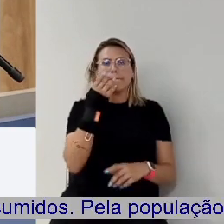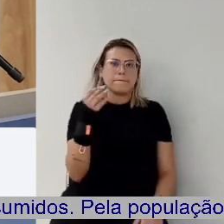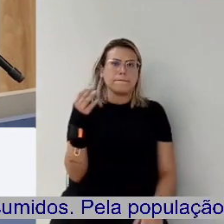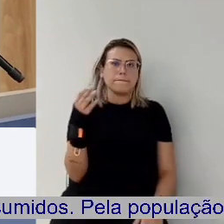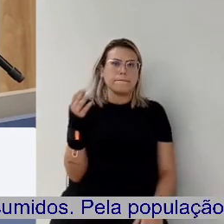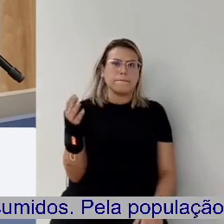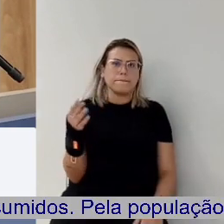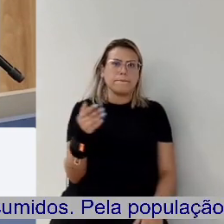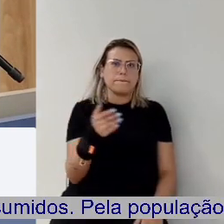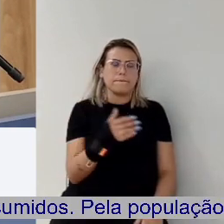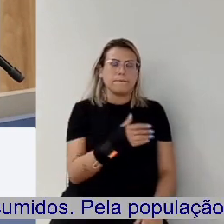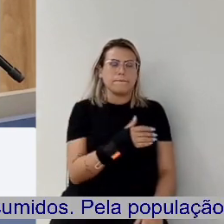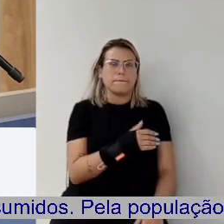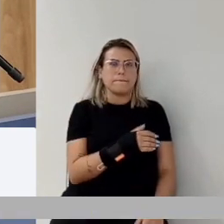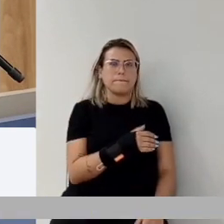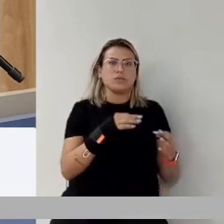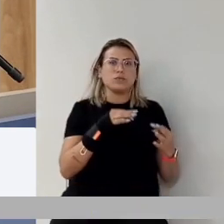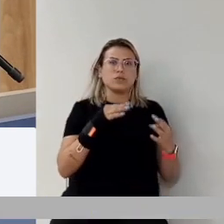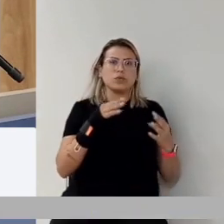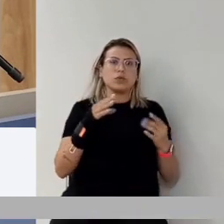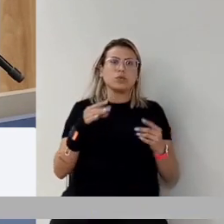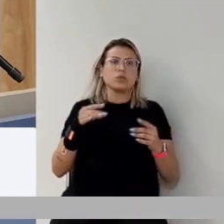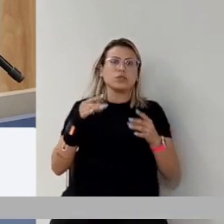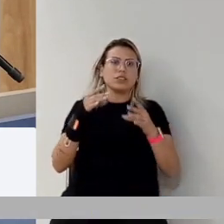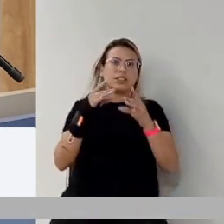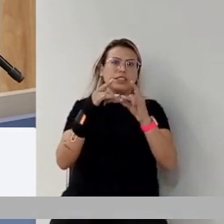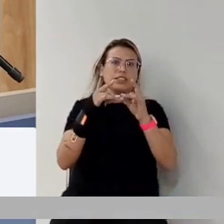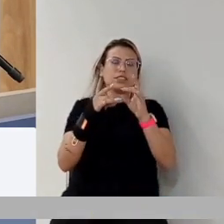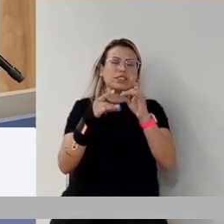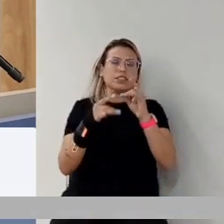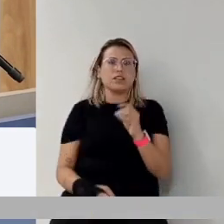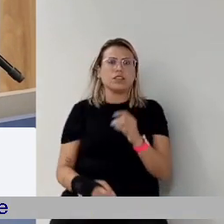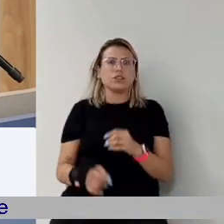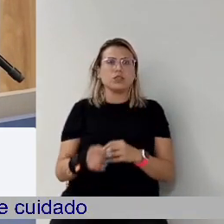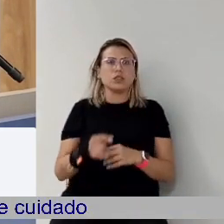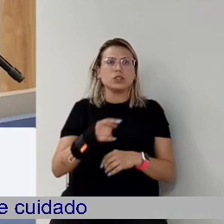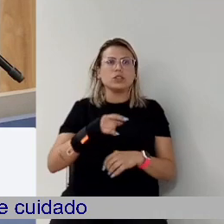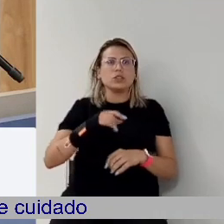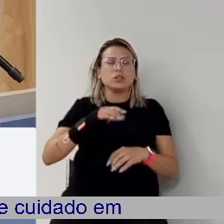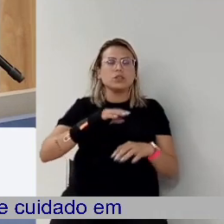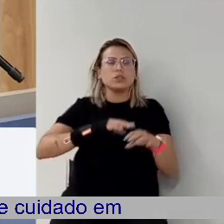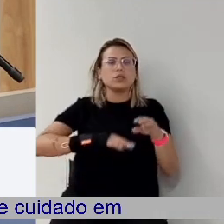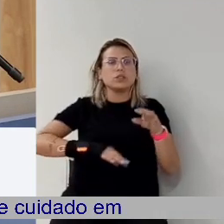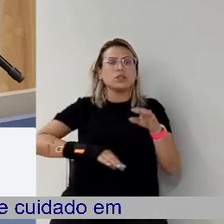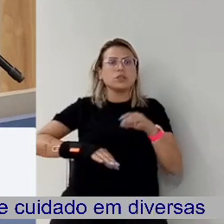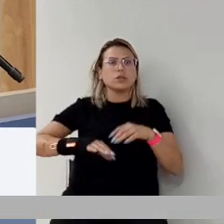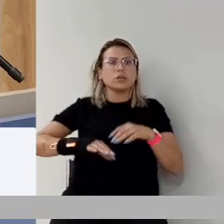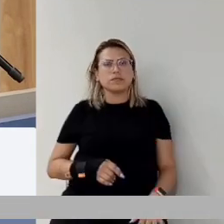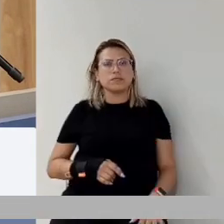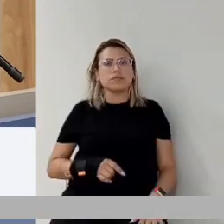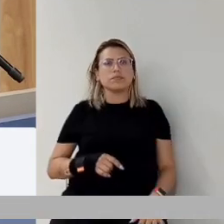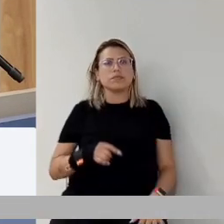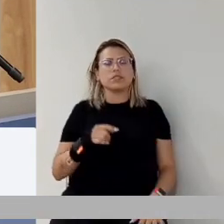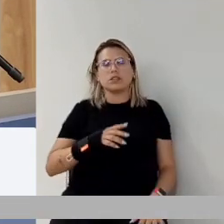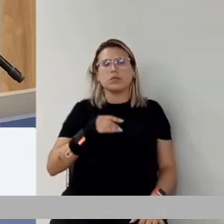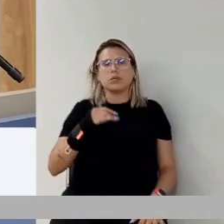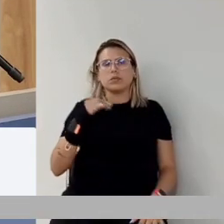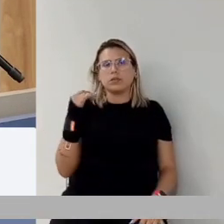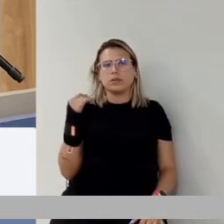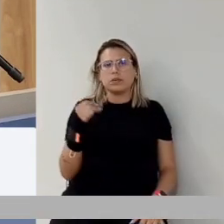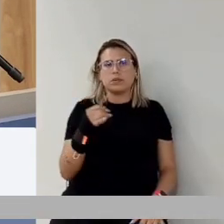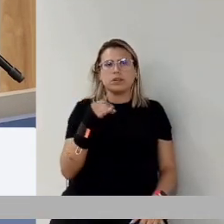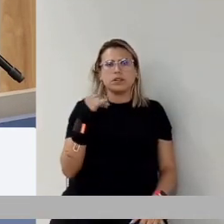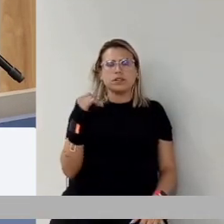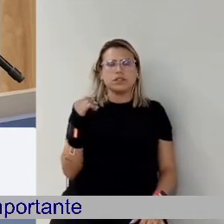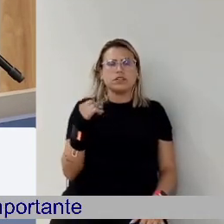população então todos esses detalhes todo esse cuidado em diversas alas são muito importantes muito